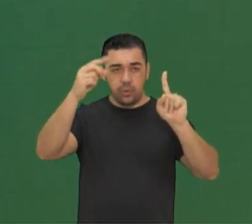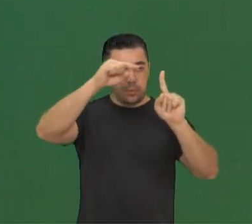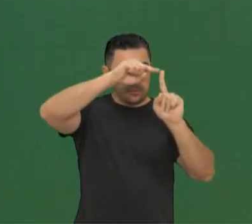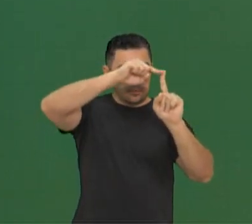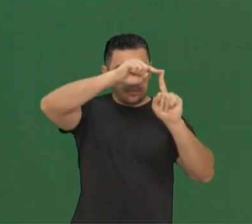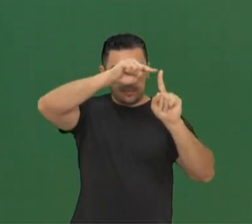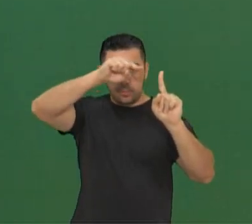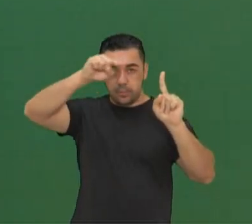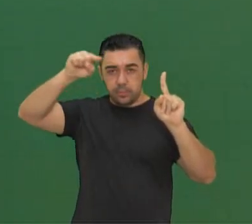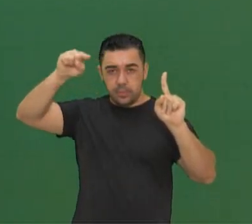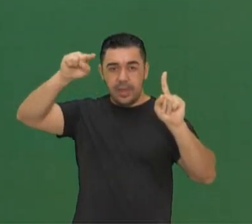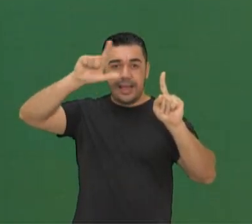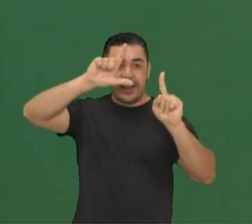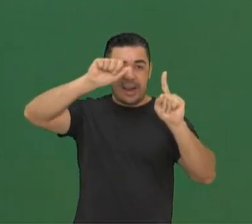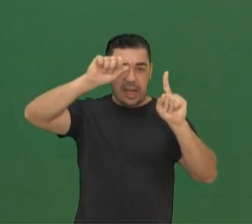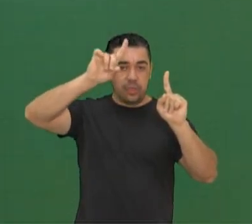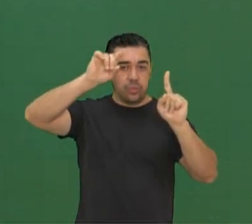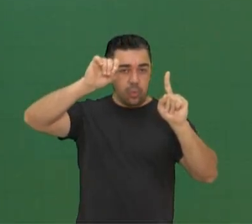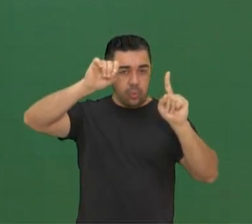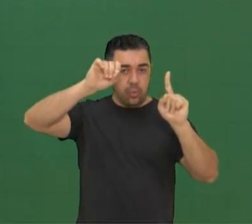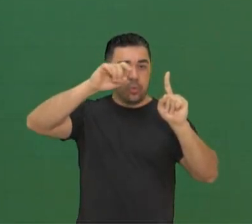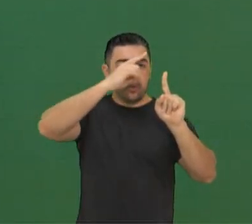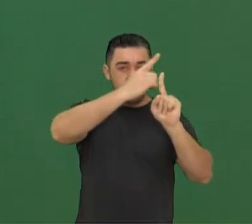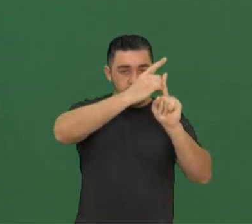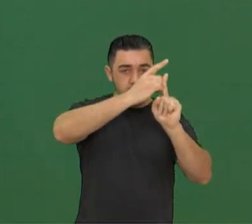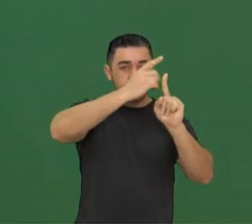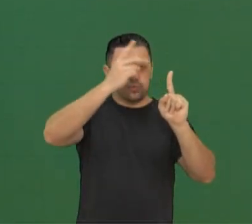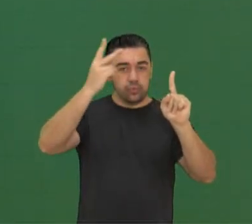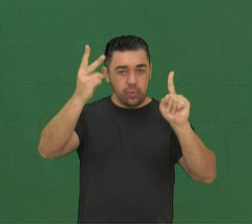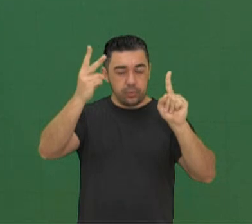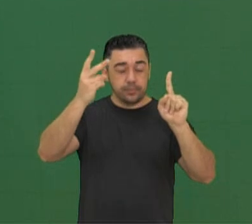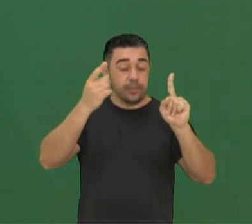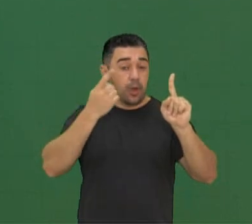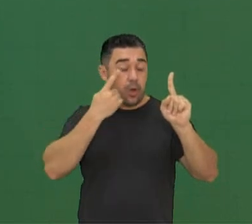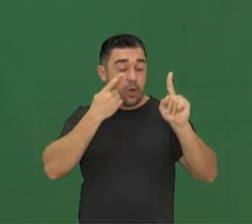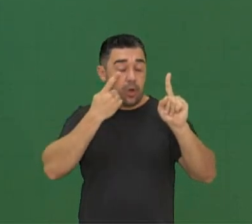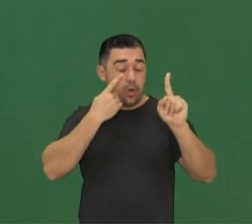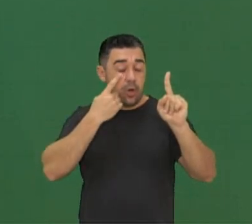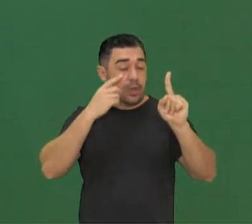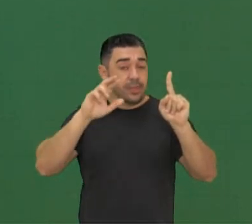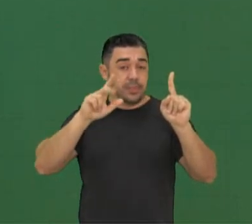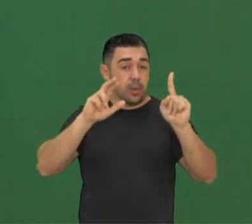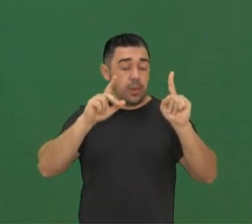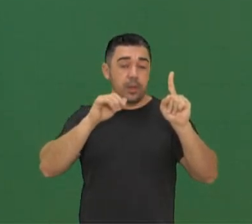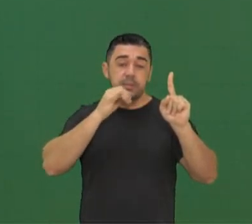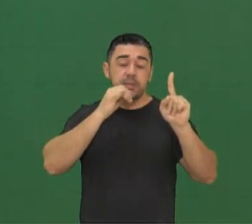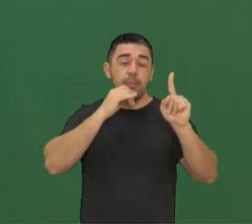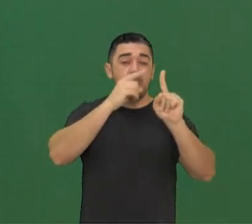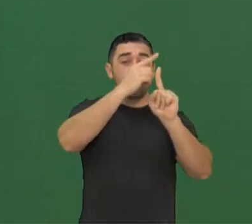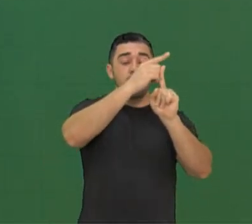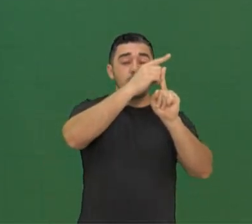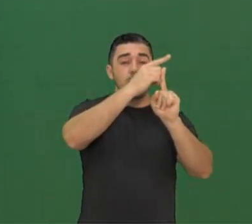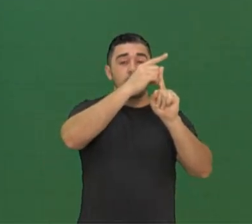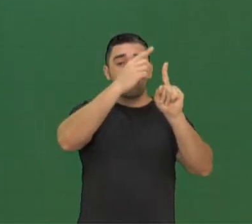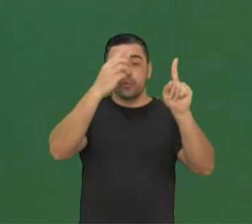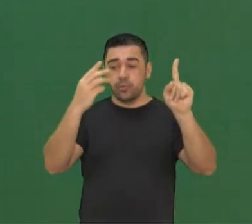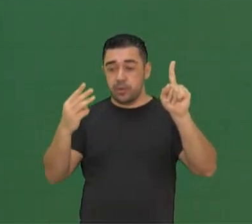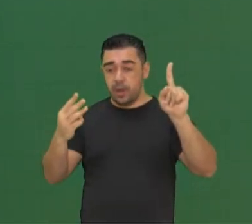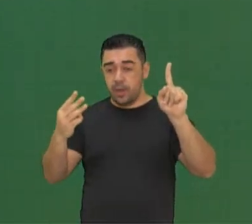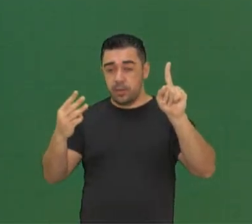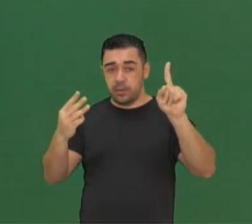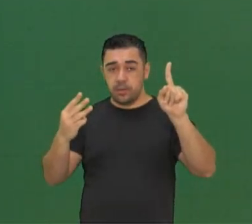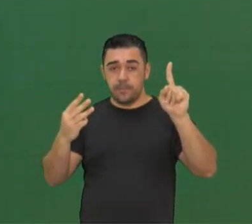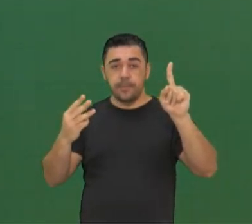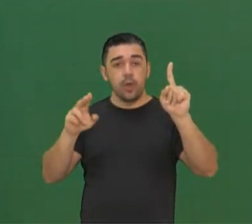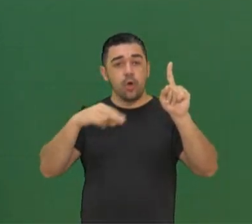união dos vértices consecutivos. Tudo bem? Agora, se eu pegar 2 vértices que não são consecutivos, ou seja, não é um depois do outro, tipo